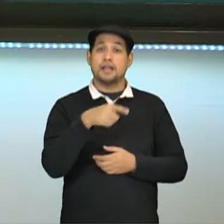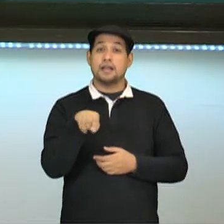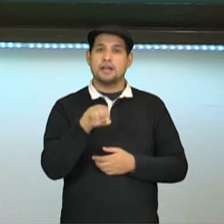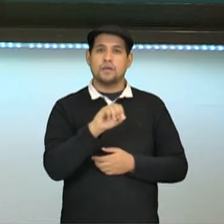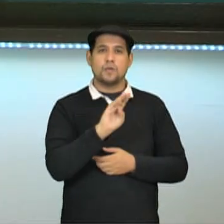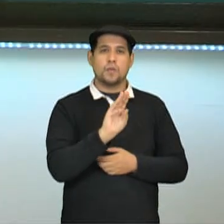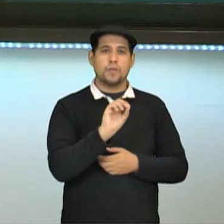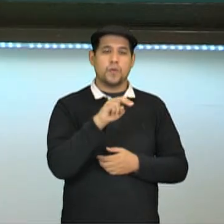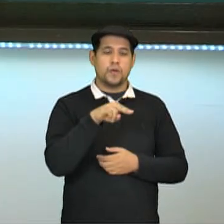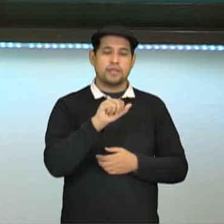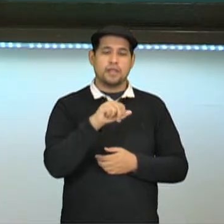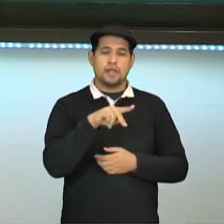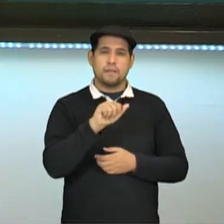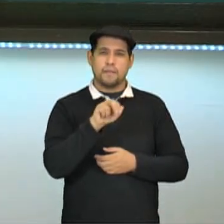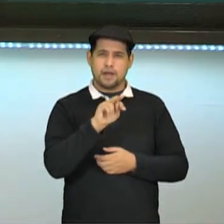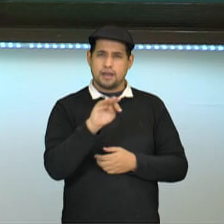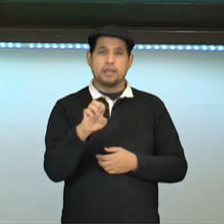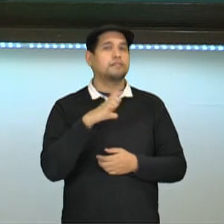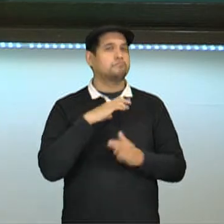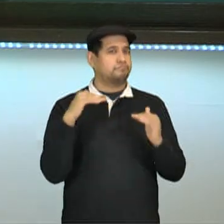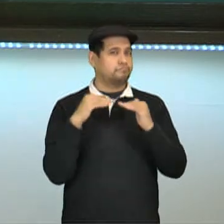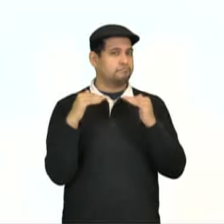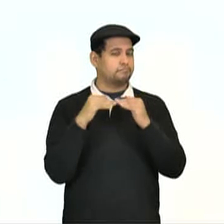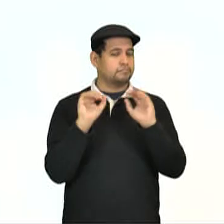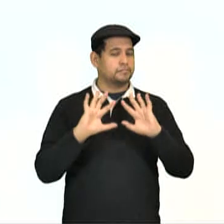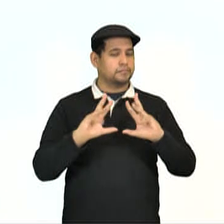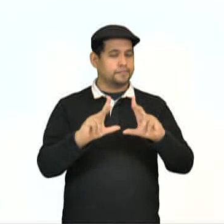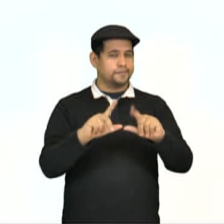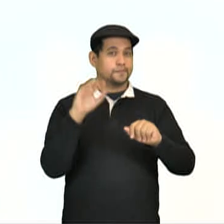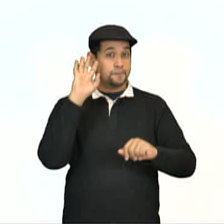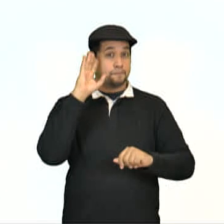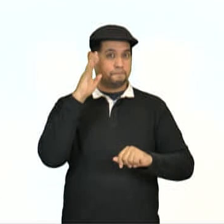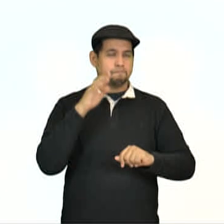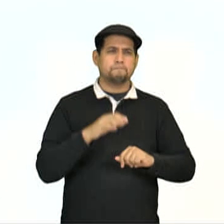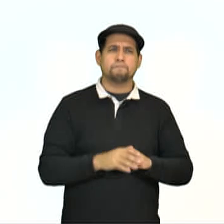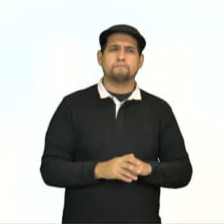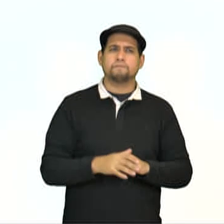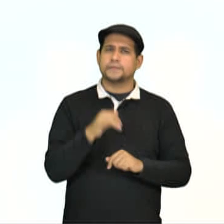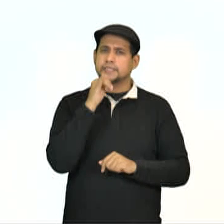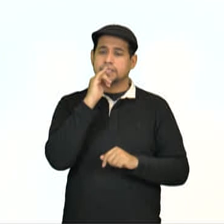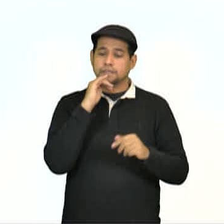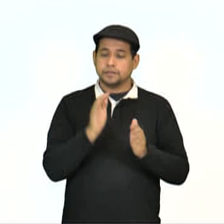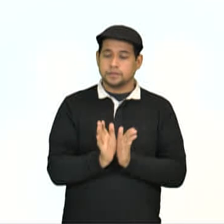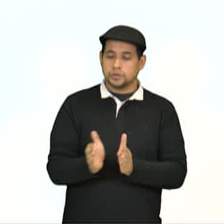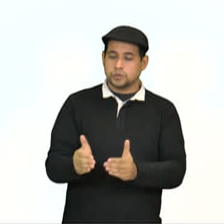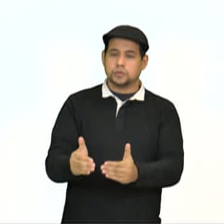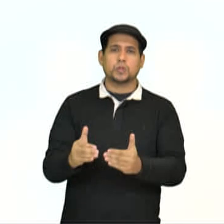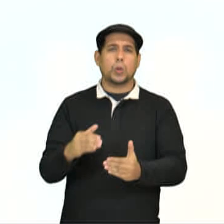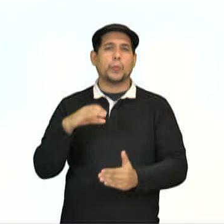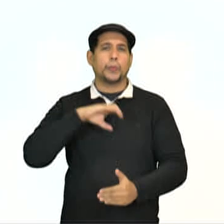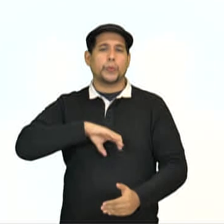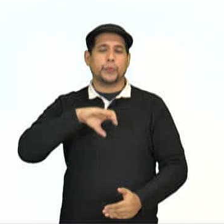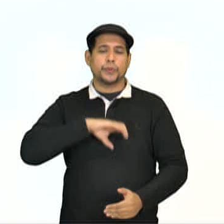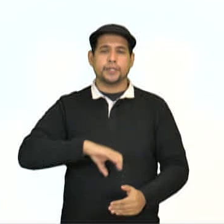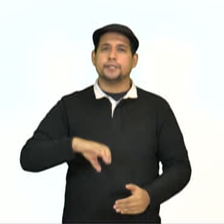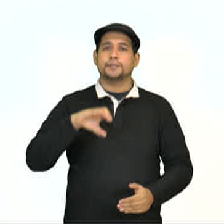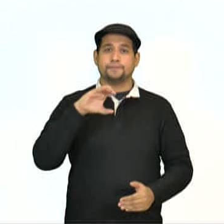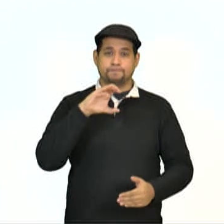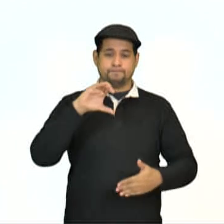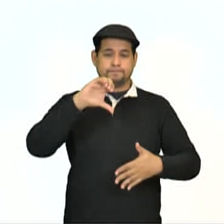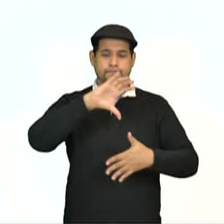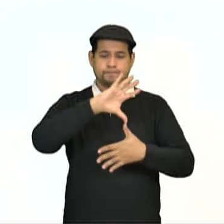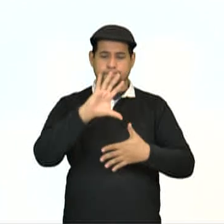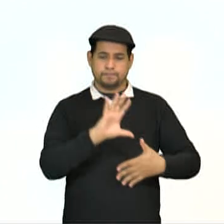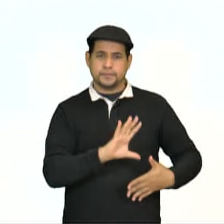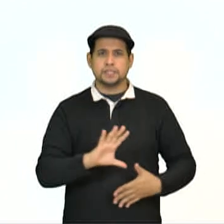com tudo isso que estava acontecendo. Vamos dar uma olhada? Bom, a colônia portuguesa na América, ela trazia muitos lucros